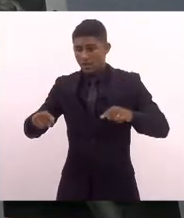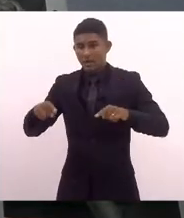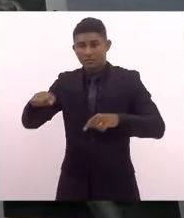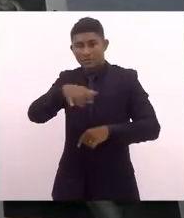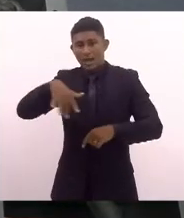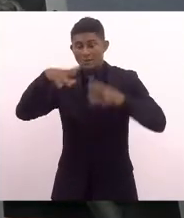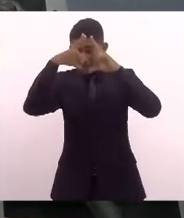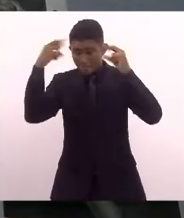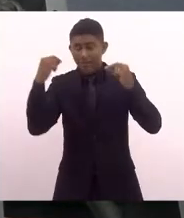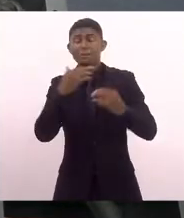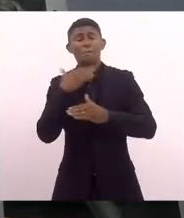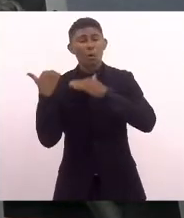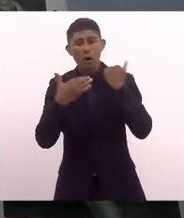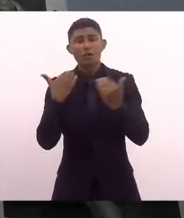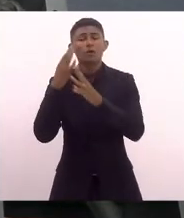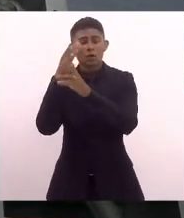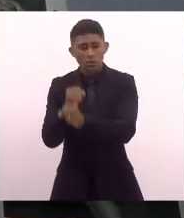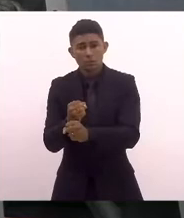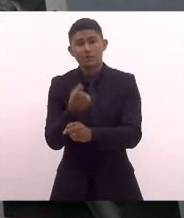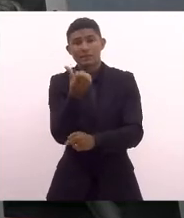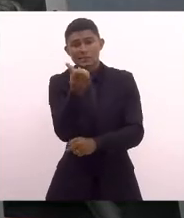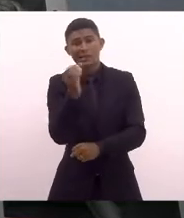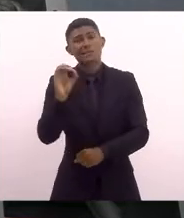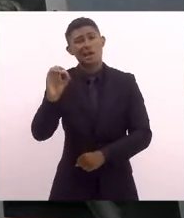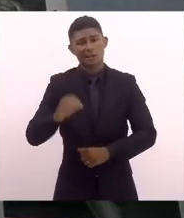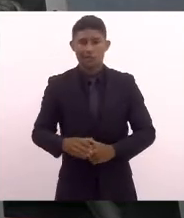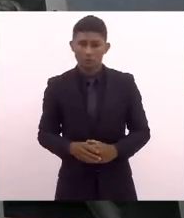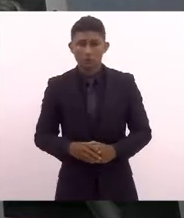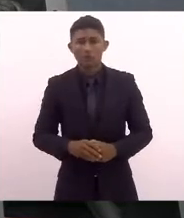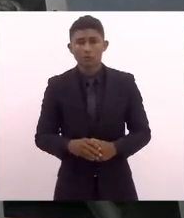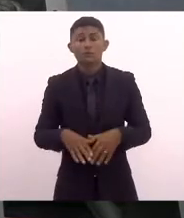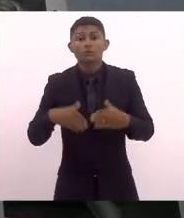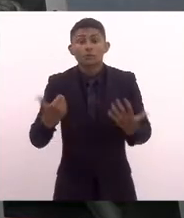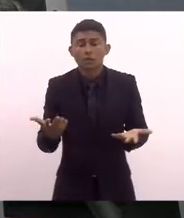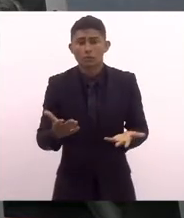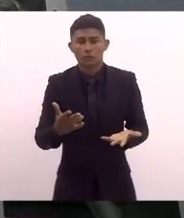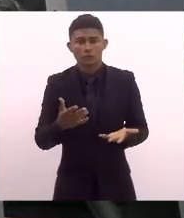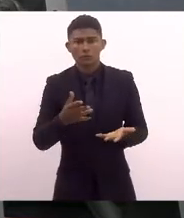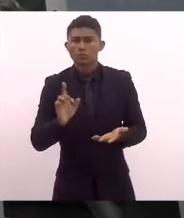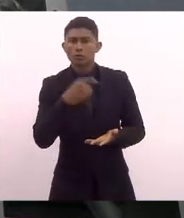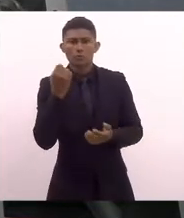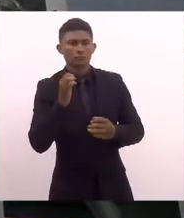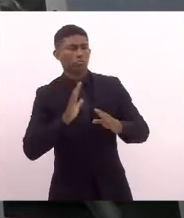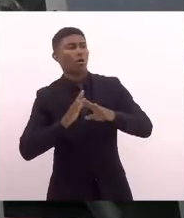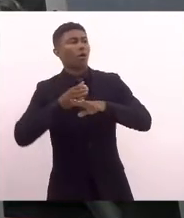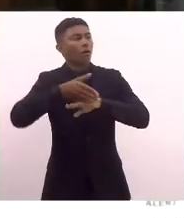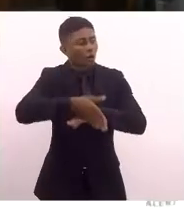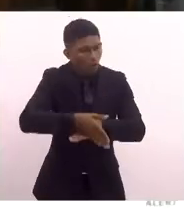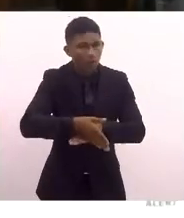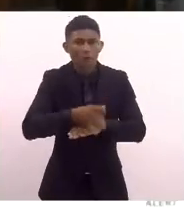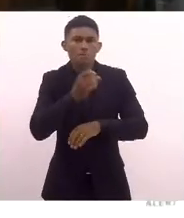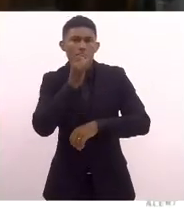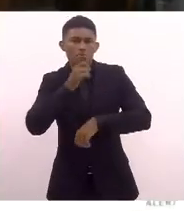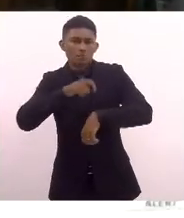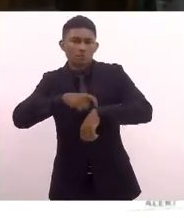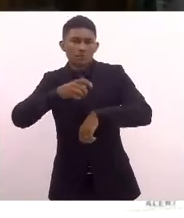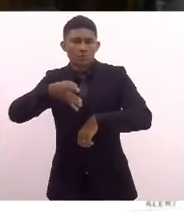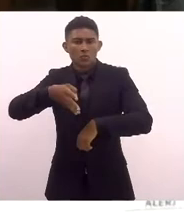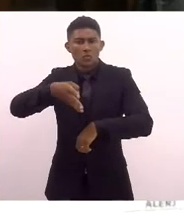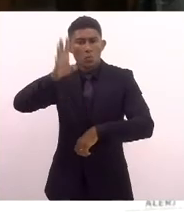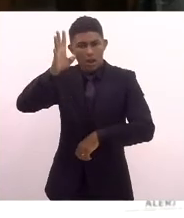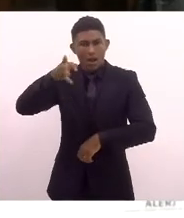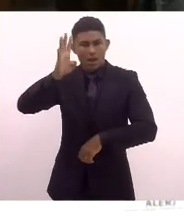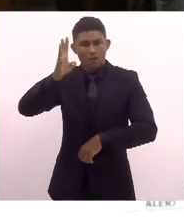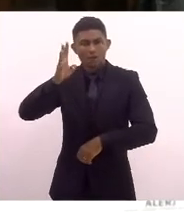gente recebia notícia da morte. A gente entrava no plantão com um colega, quando chegava lá pelas 4 da manhã, ele já